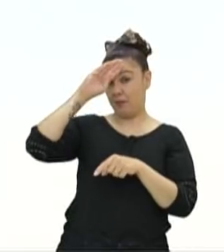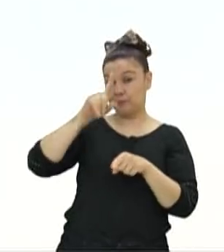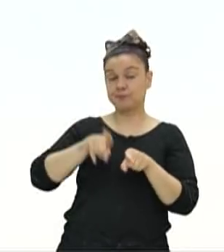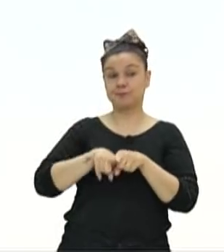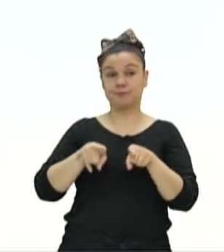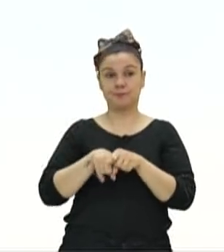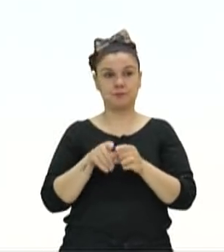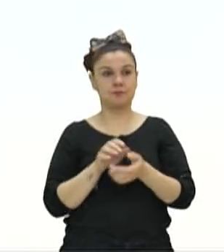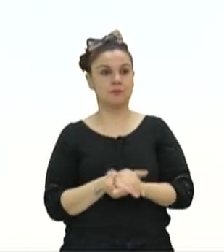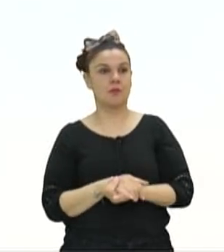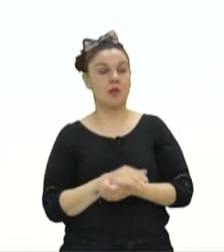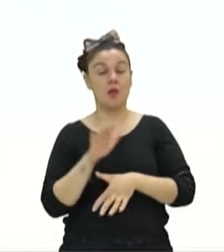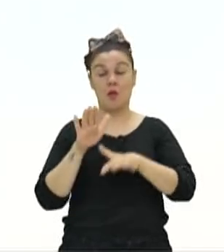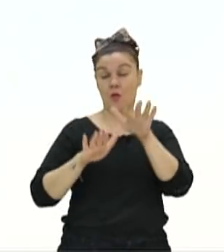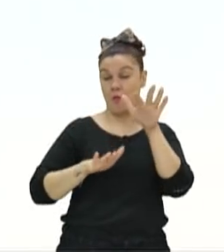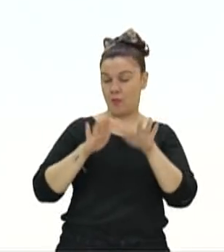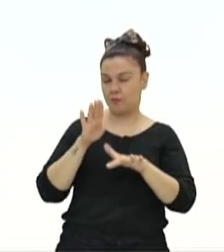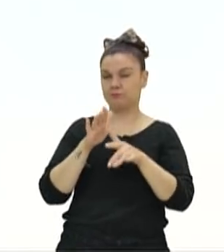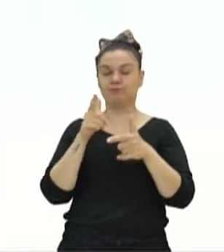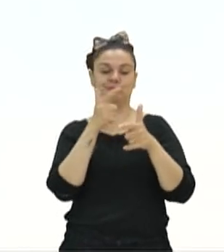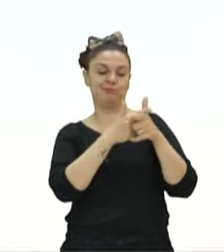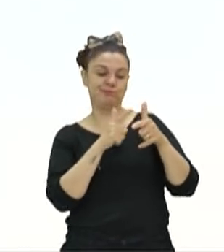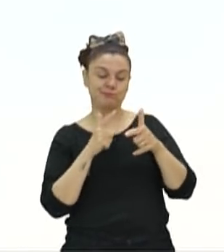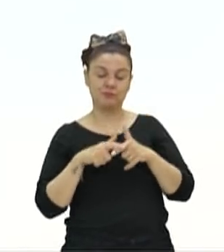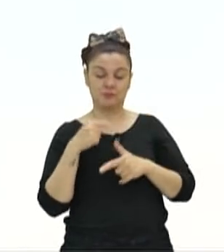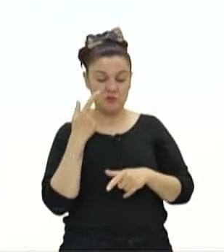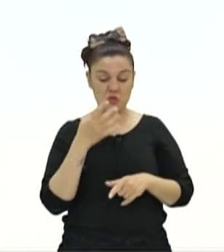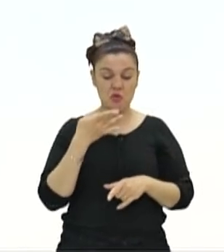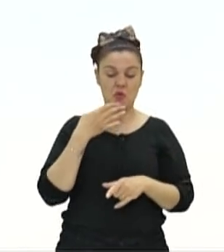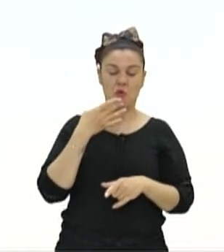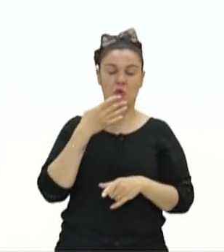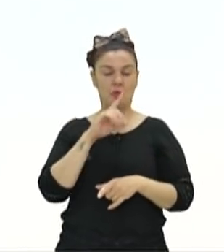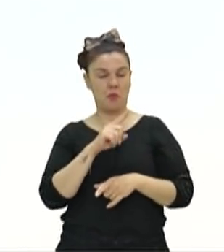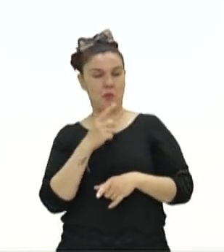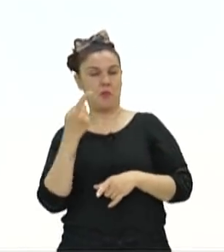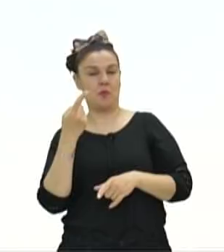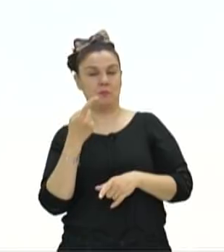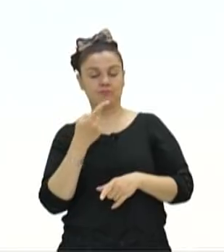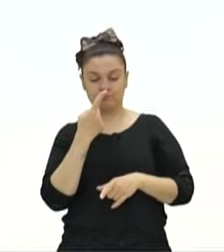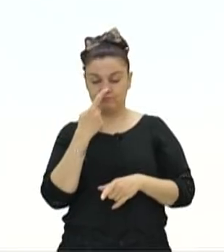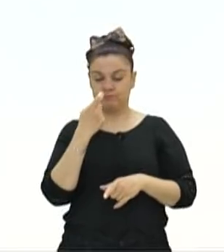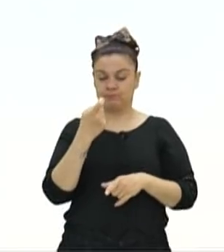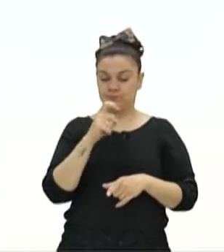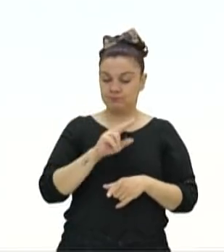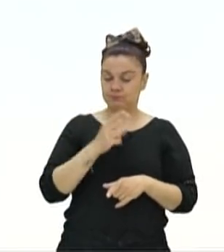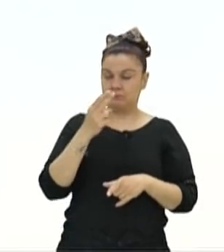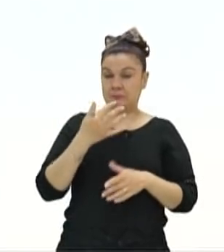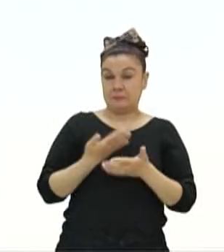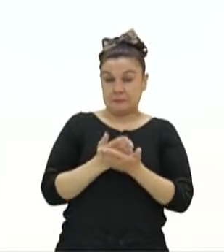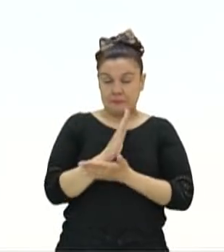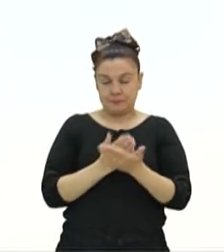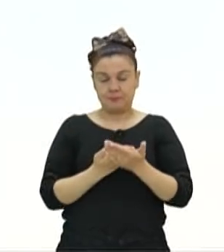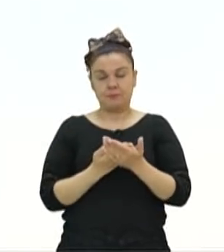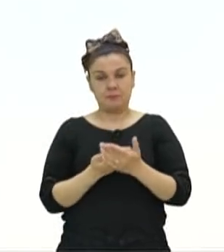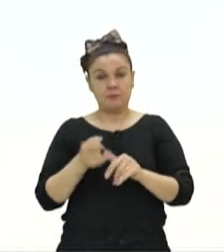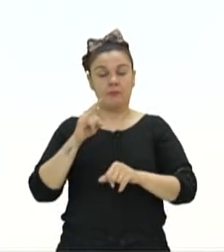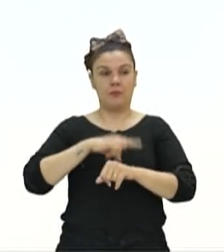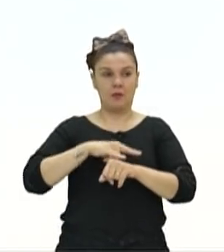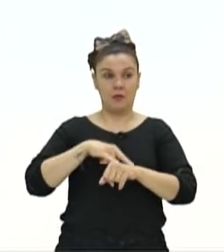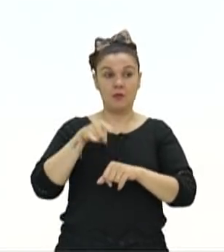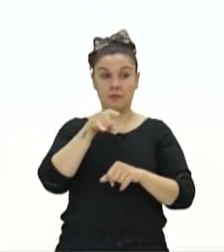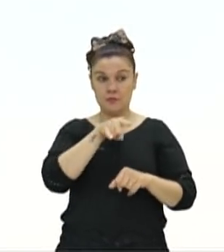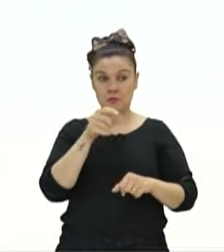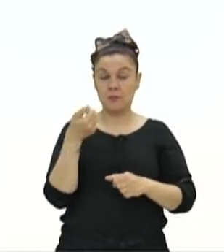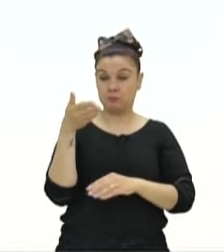também. Então, qualquer alteração na urina, né, na cor, no cheiro, ardência, qualquer coisa estranha, né, claro